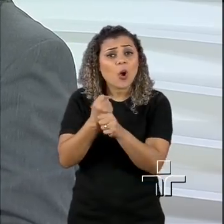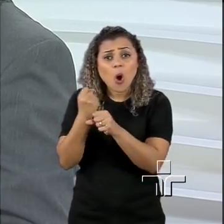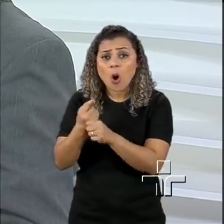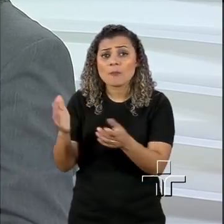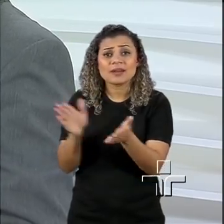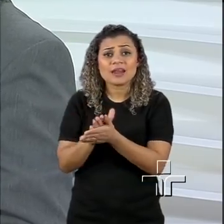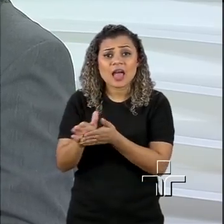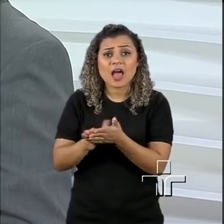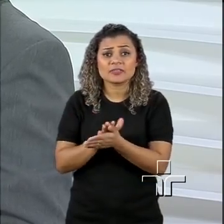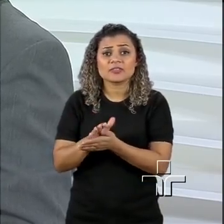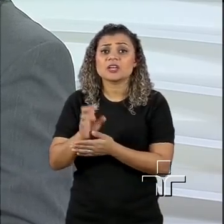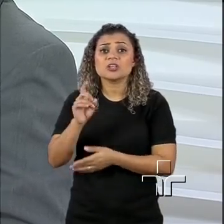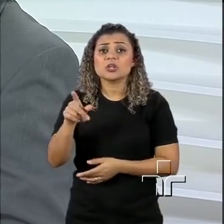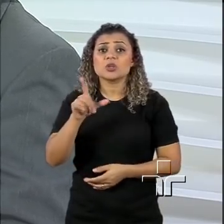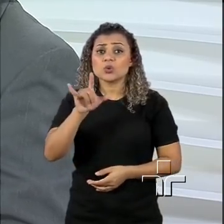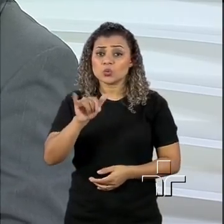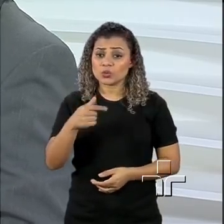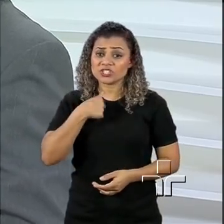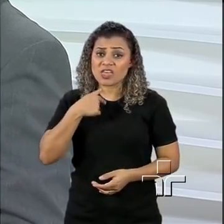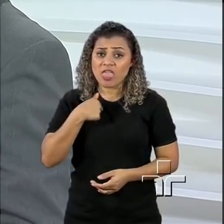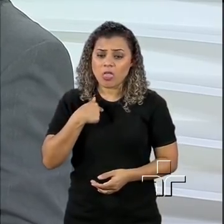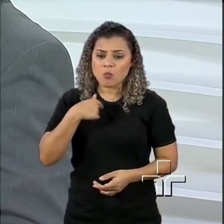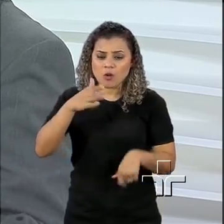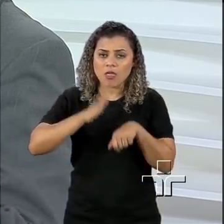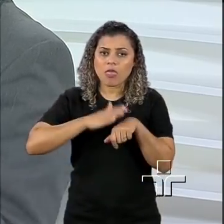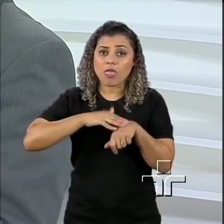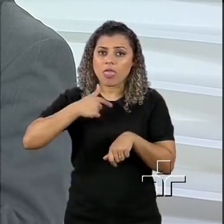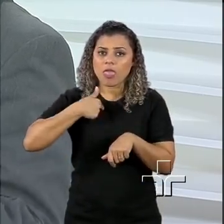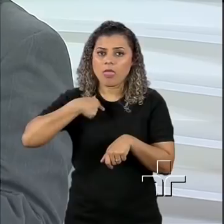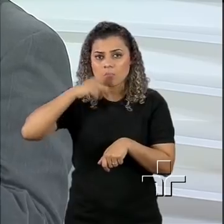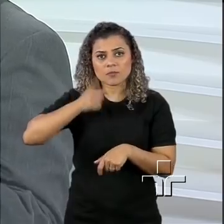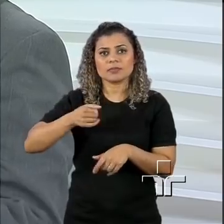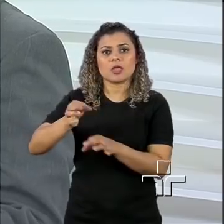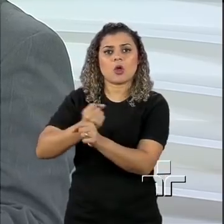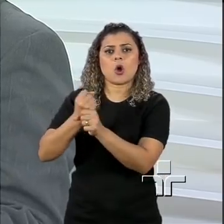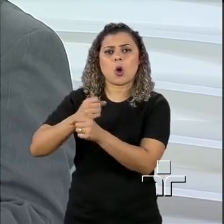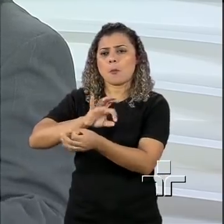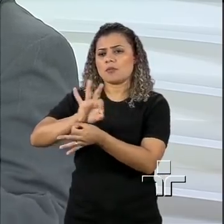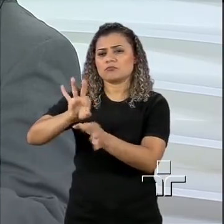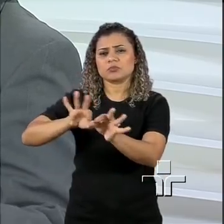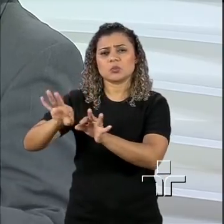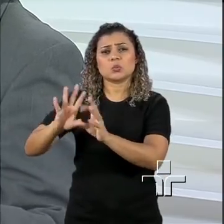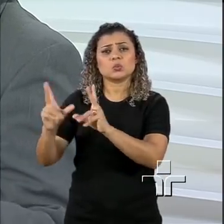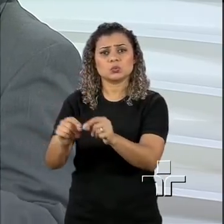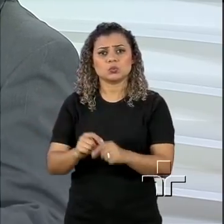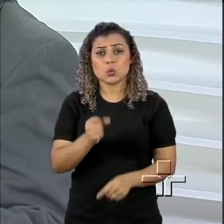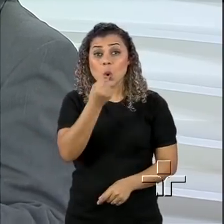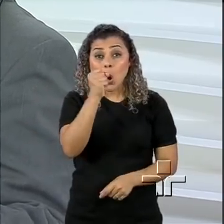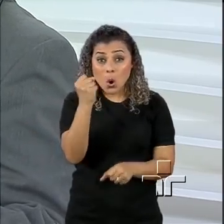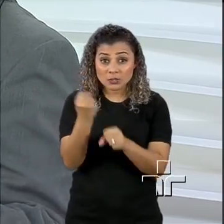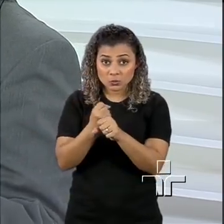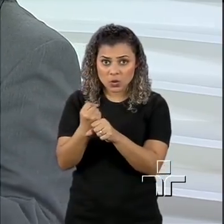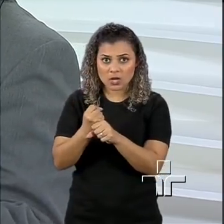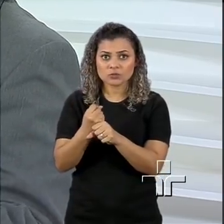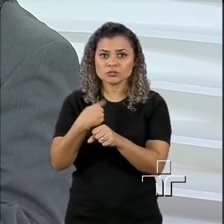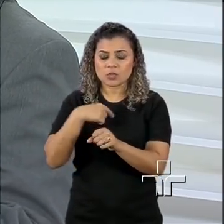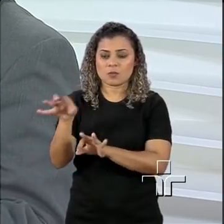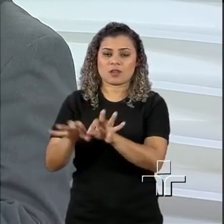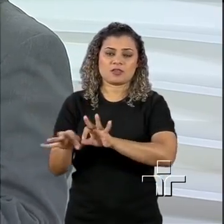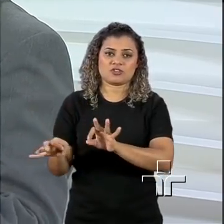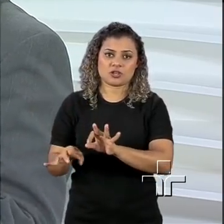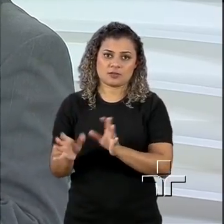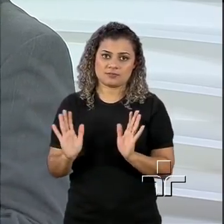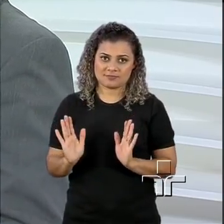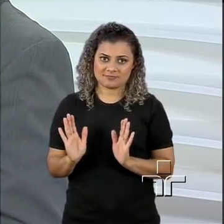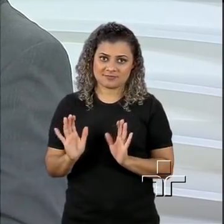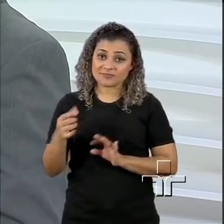que não seja projeto Luiz Marinho, inclusive obras a começar. Ou seja, eu planejei uma cidade de 8 anos, não para 8 anos, planejei a cidade para além